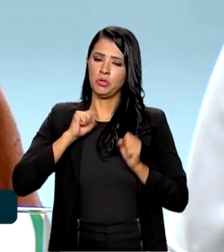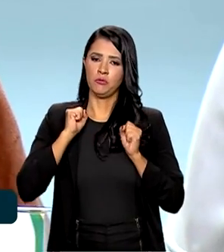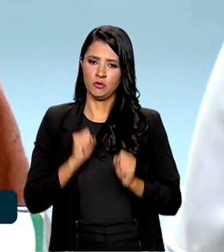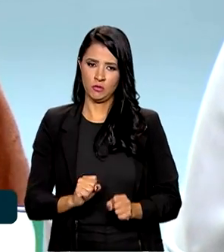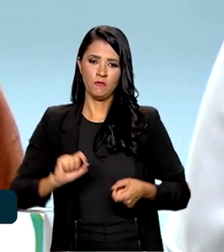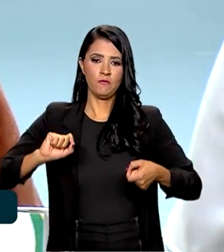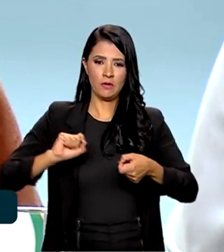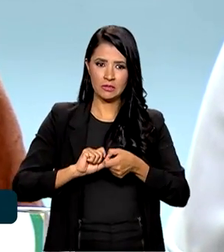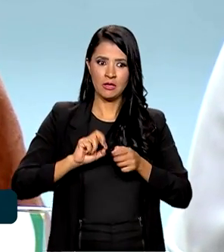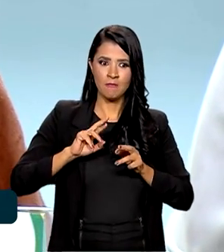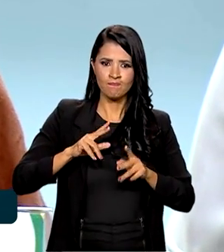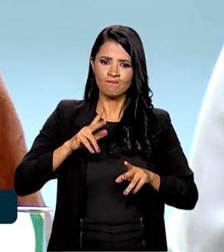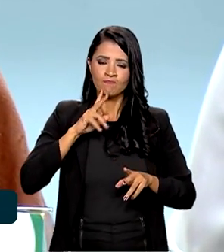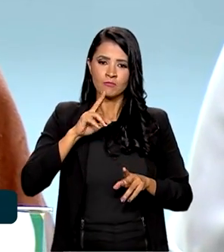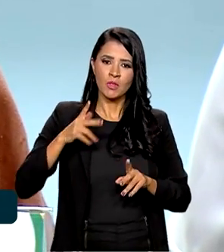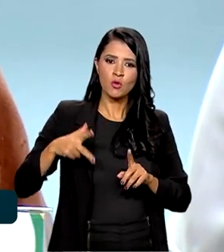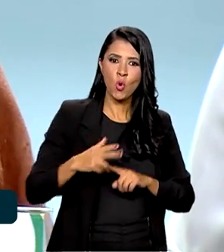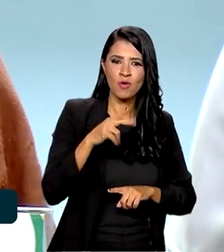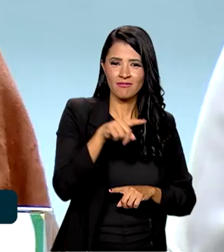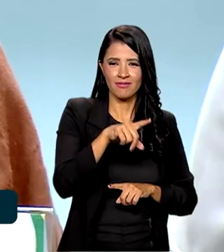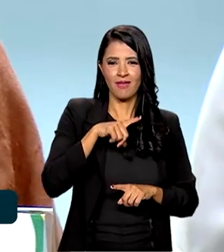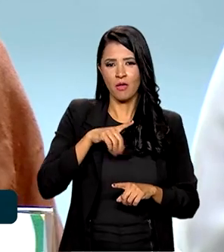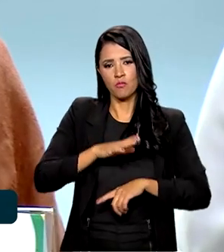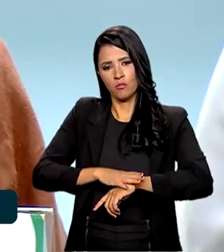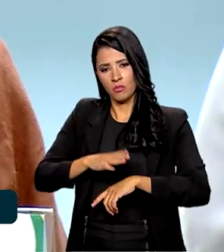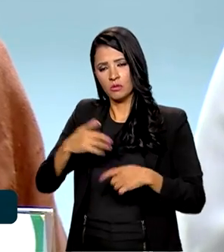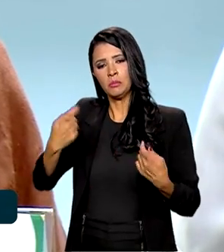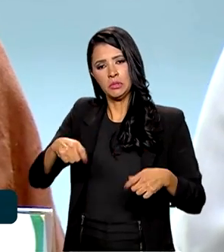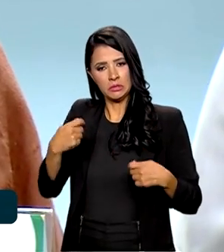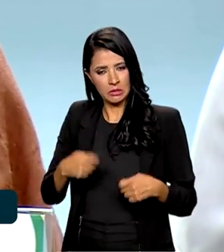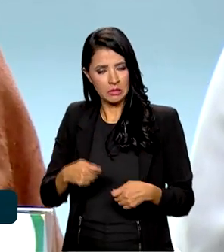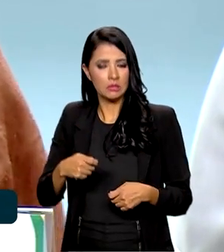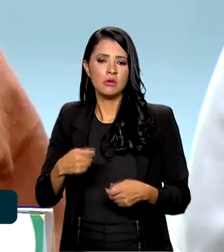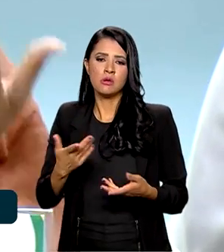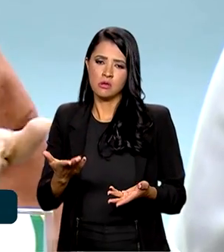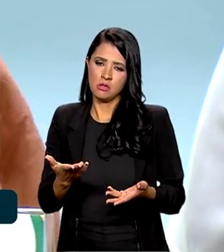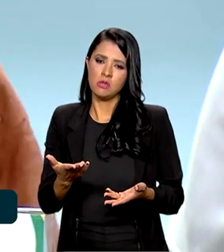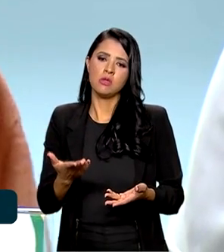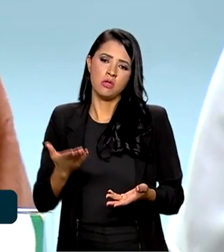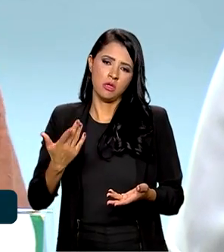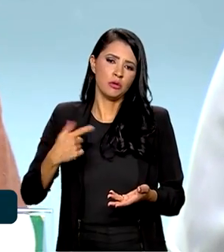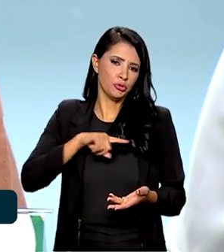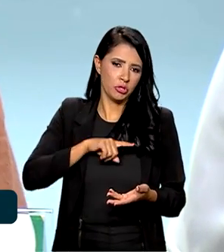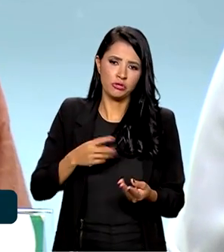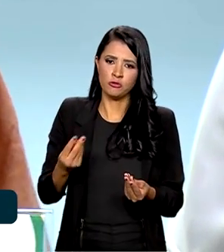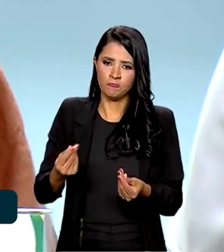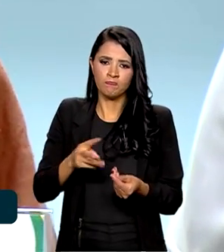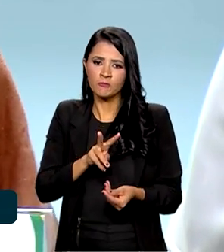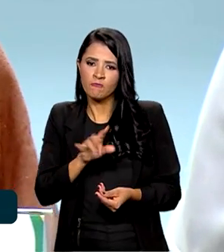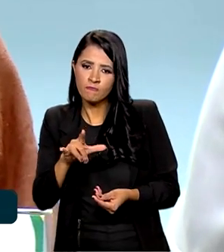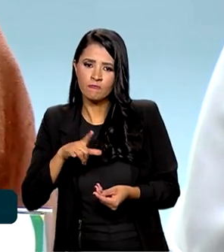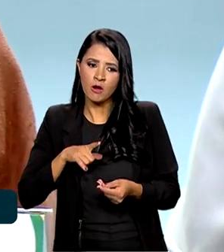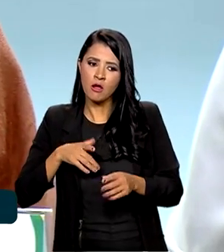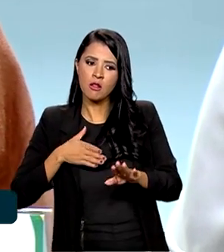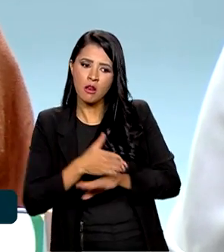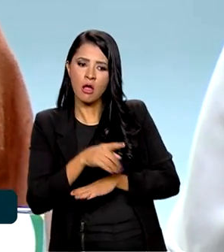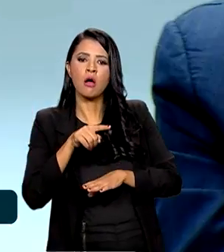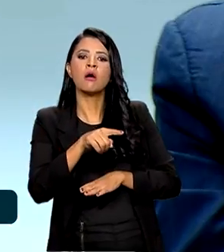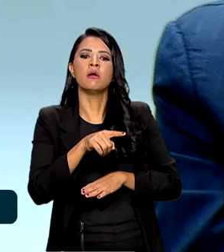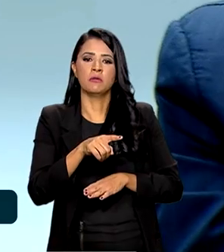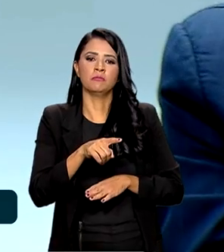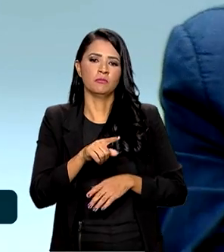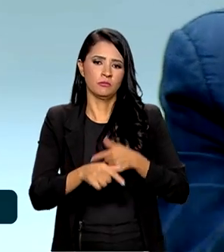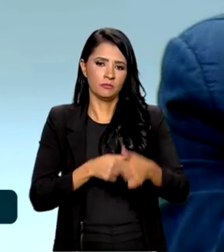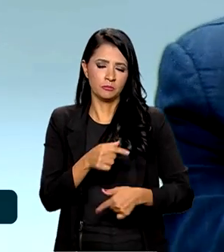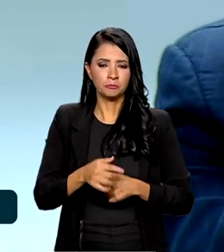a diferença é quando a gente enfim vai para o terreno da ação